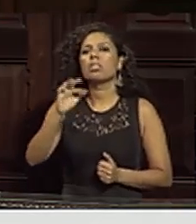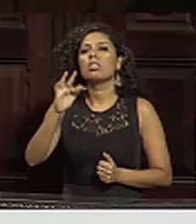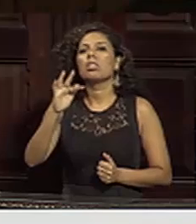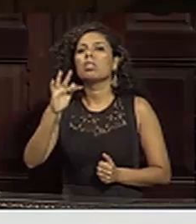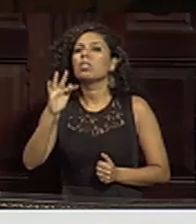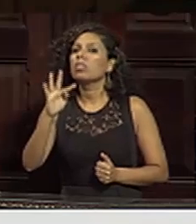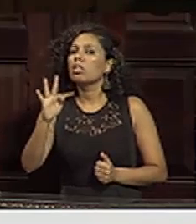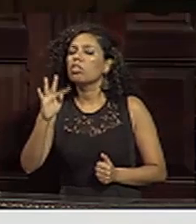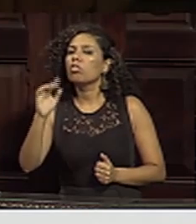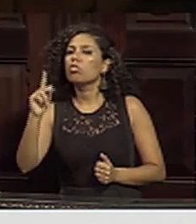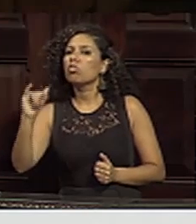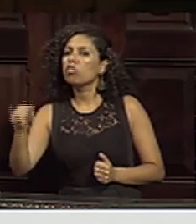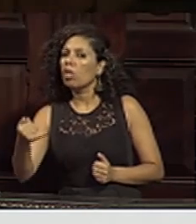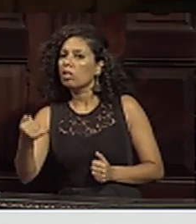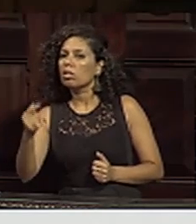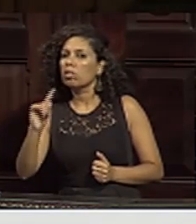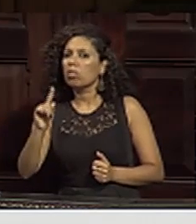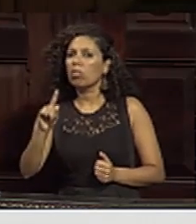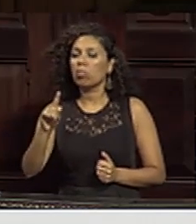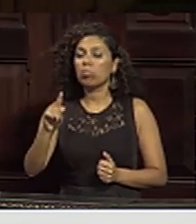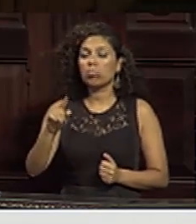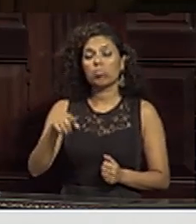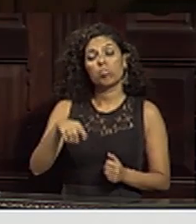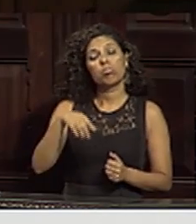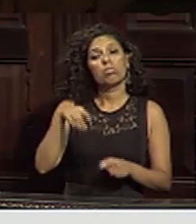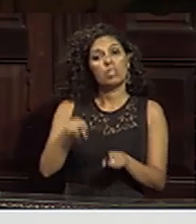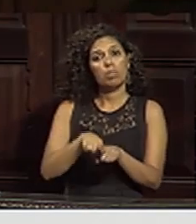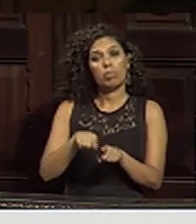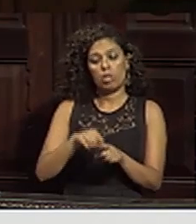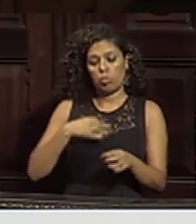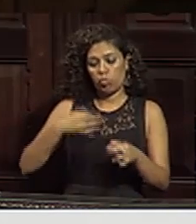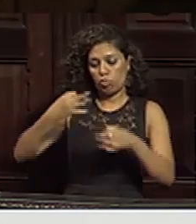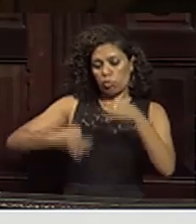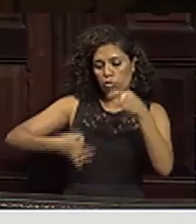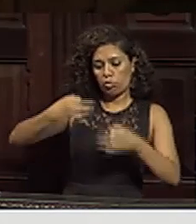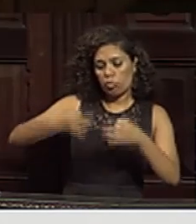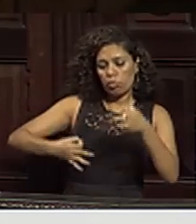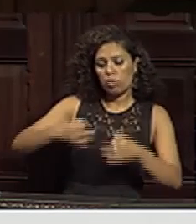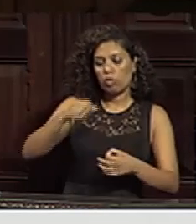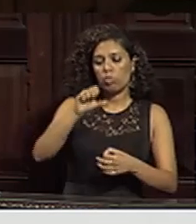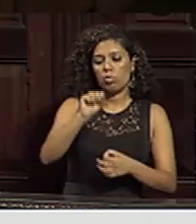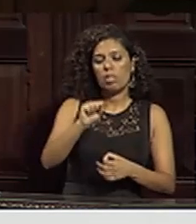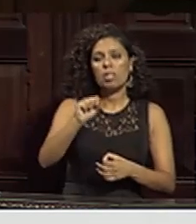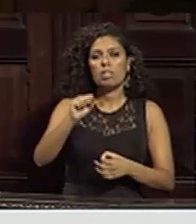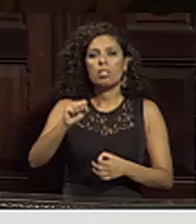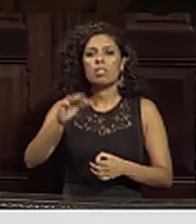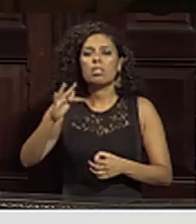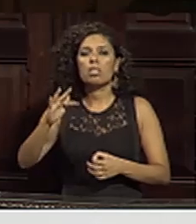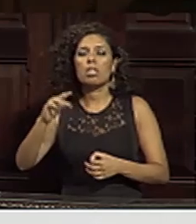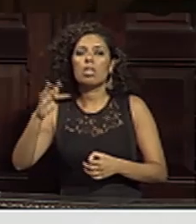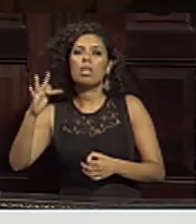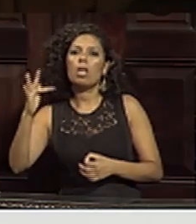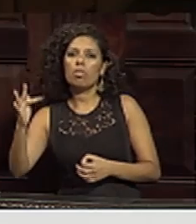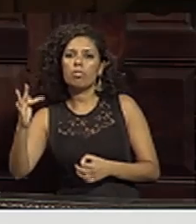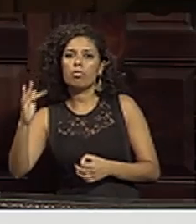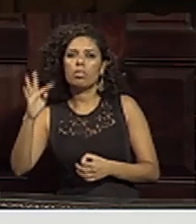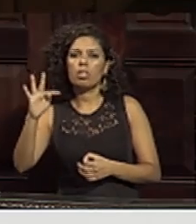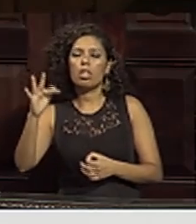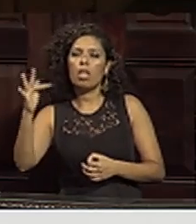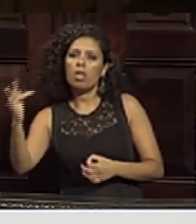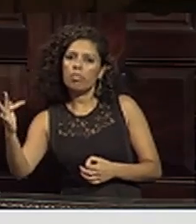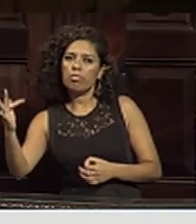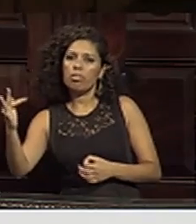nem tampouco do STF. Me falta saber jurídico,